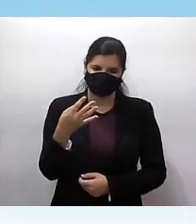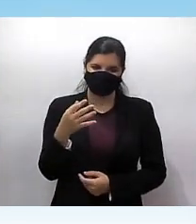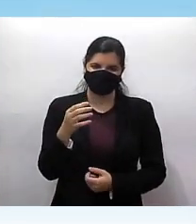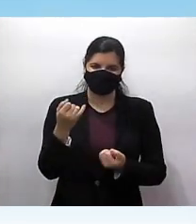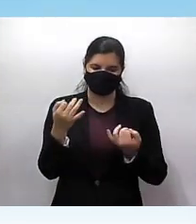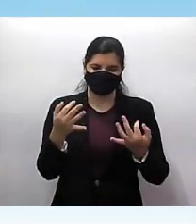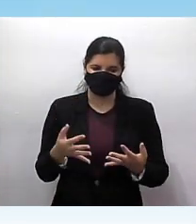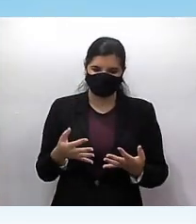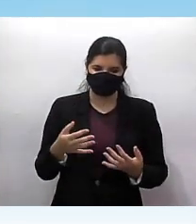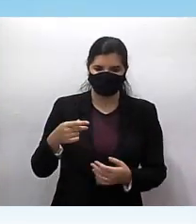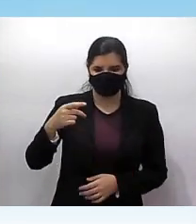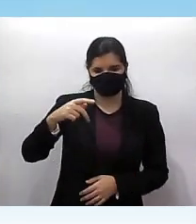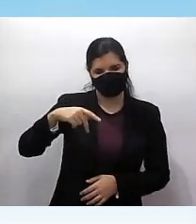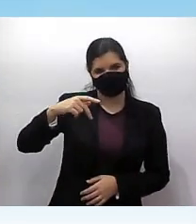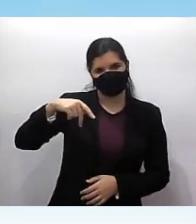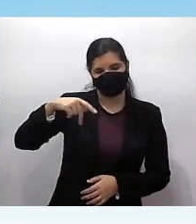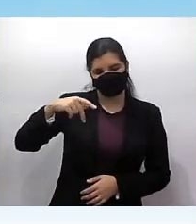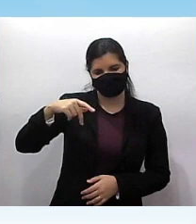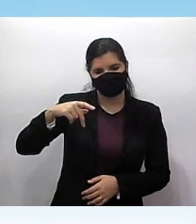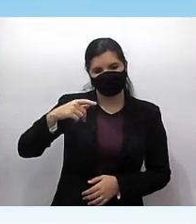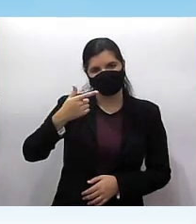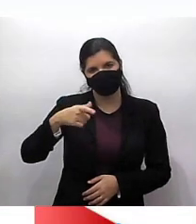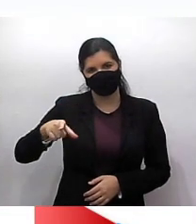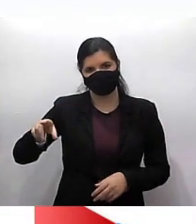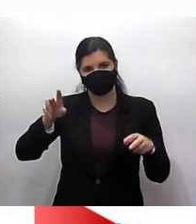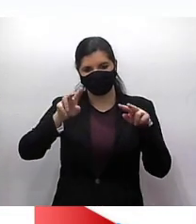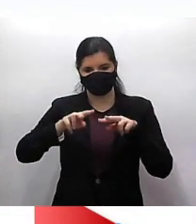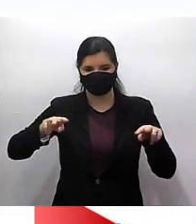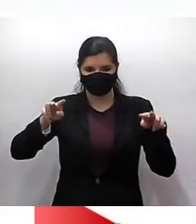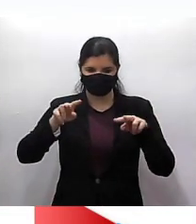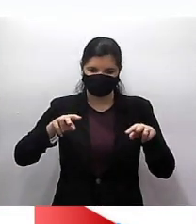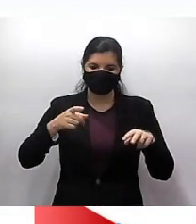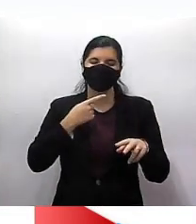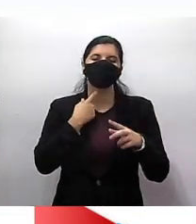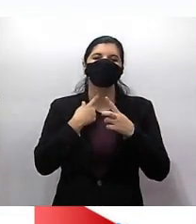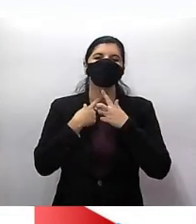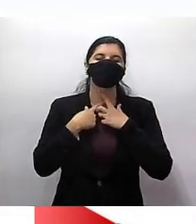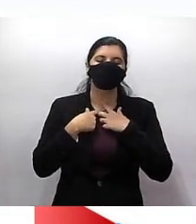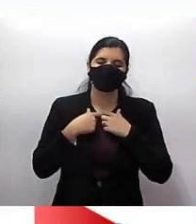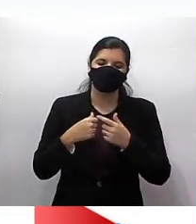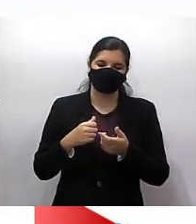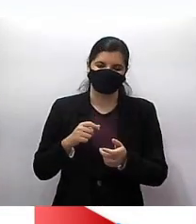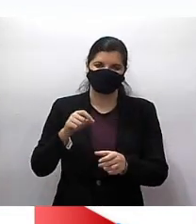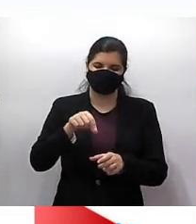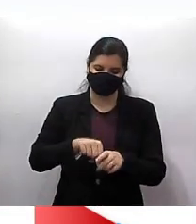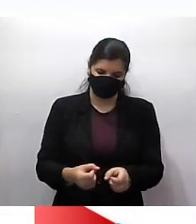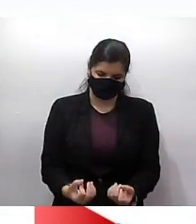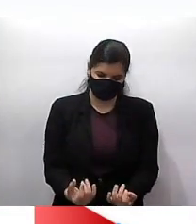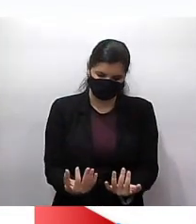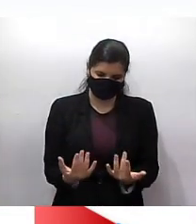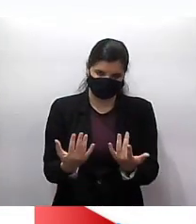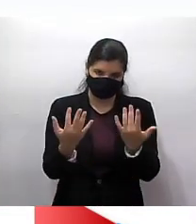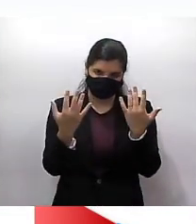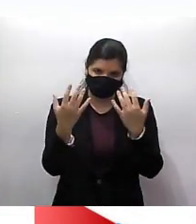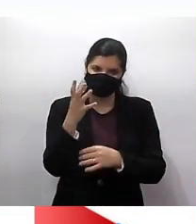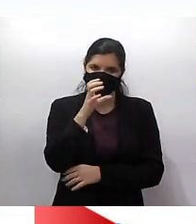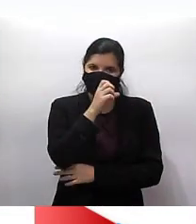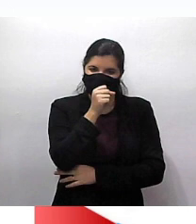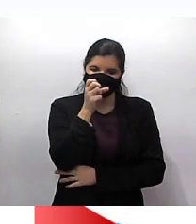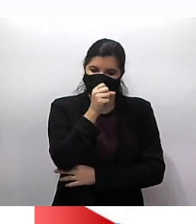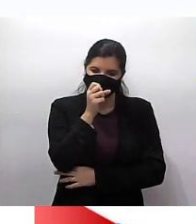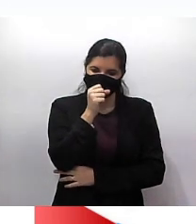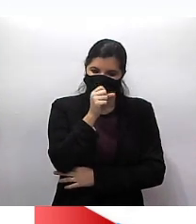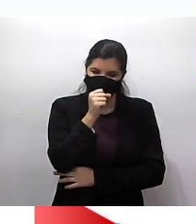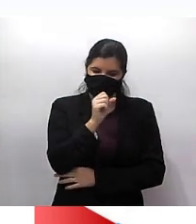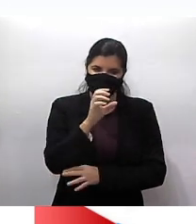pouquinho sobre perímetro já com outro olhar, tá bom? Deseja-se plantar mudas de laranja em